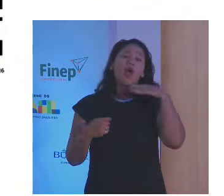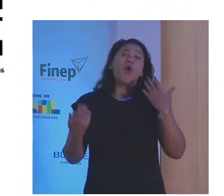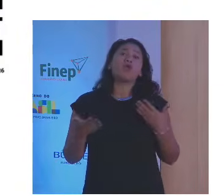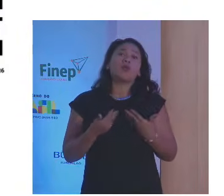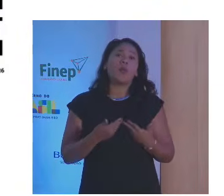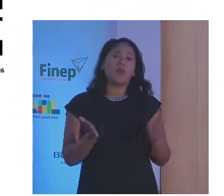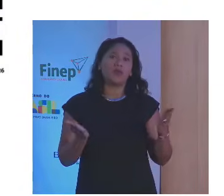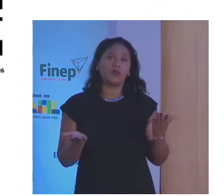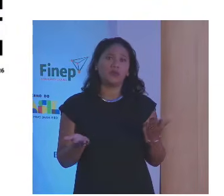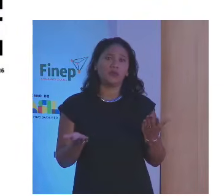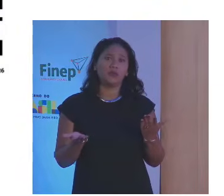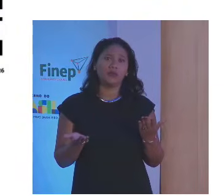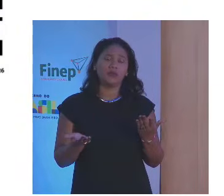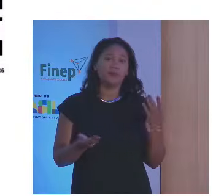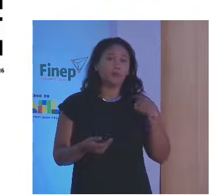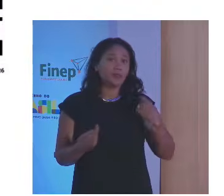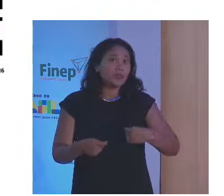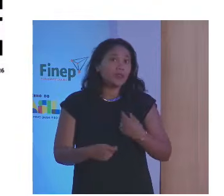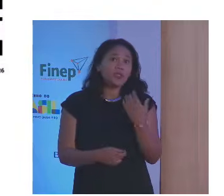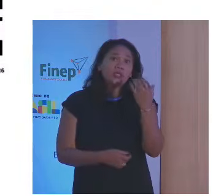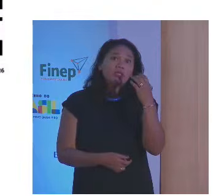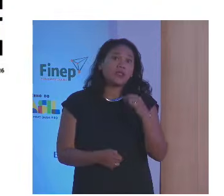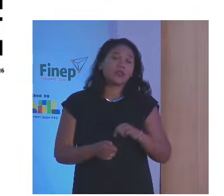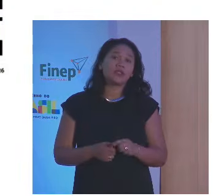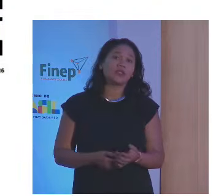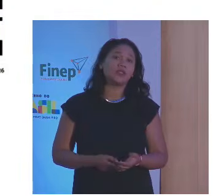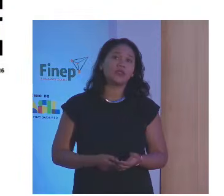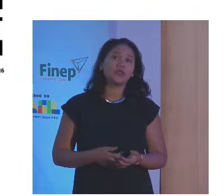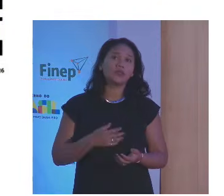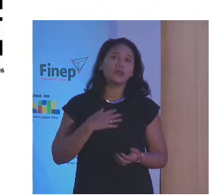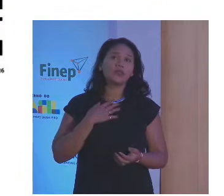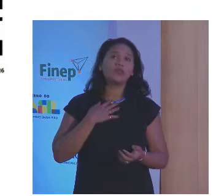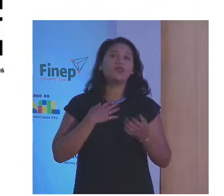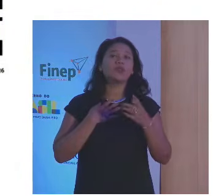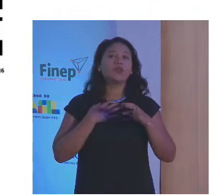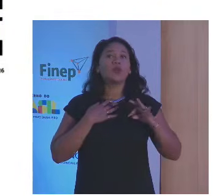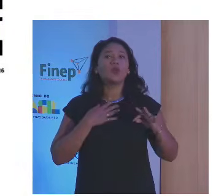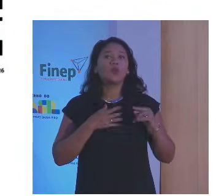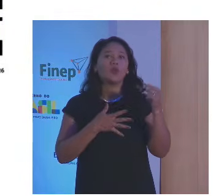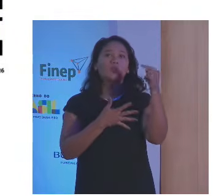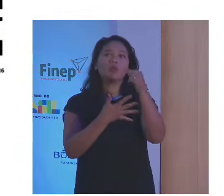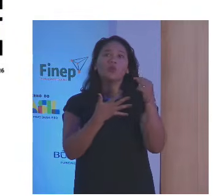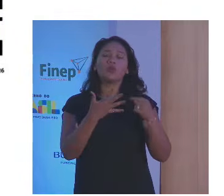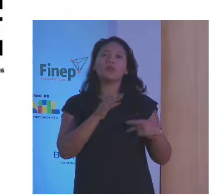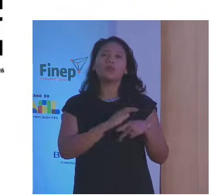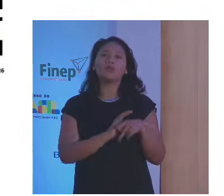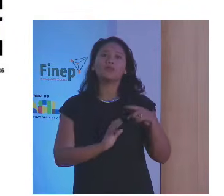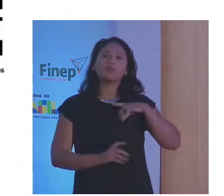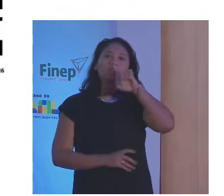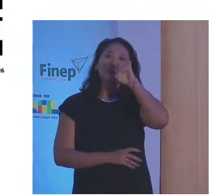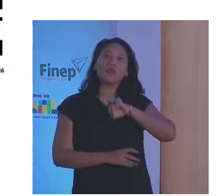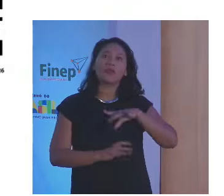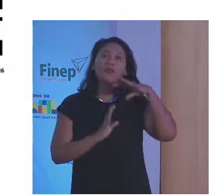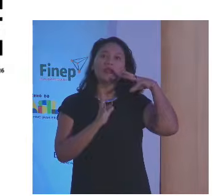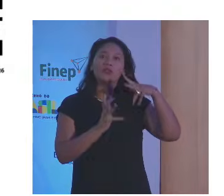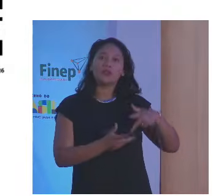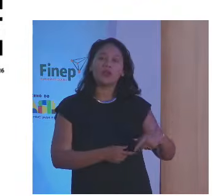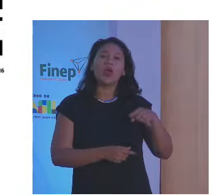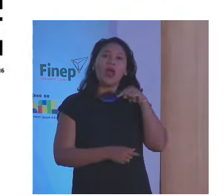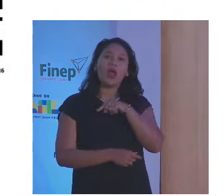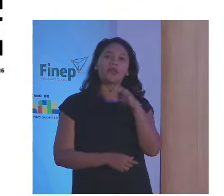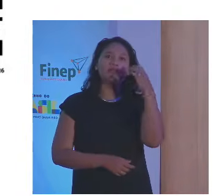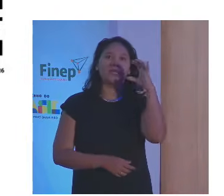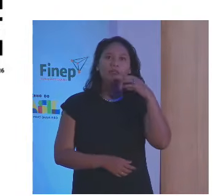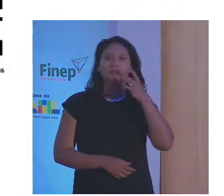mar começa. E isso você precisa de um cientista para fazer. Então, em todos os aspectos do direito internacional do mar, a